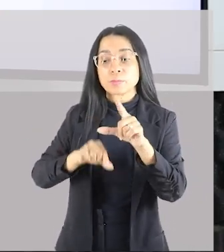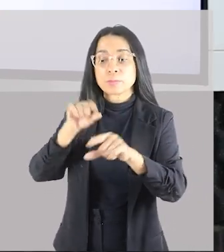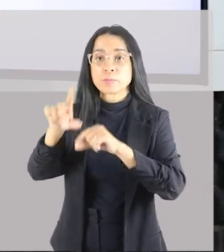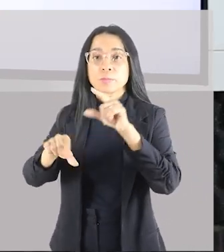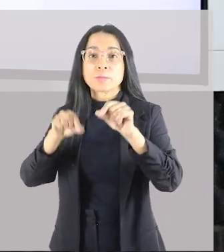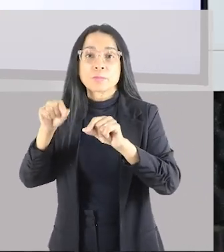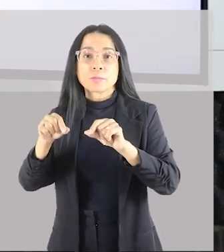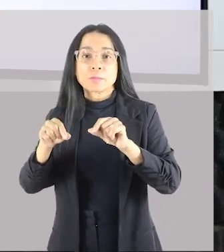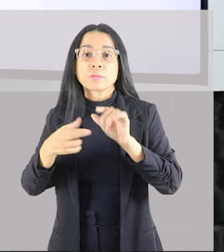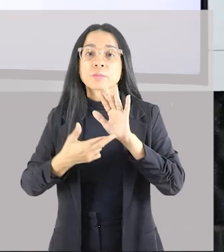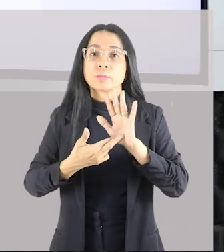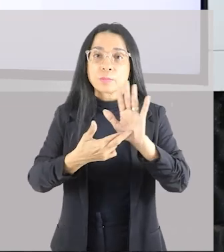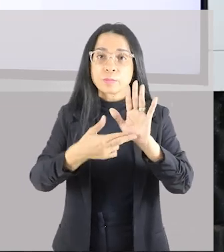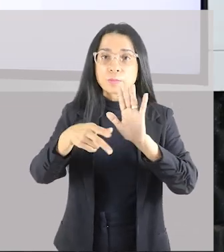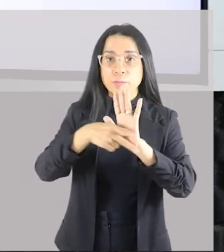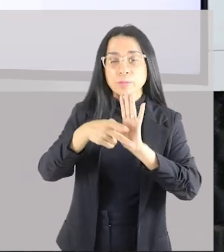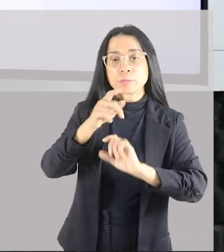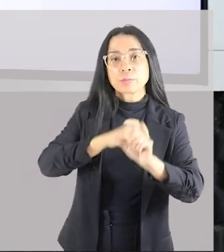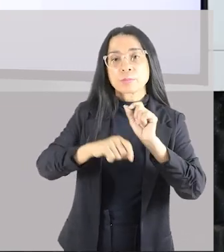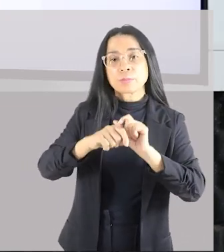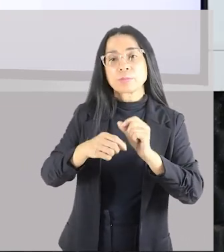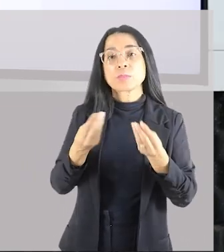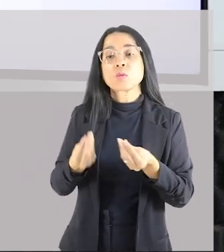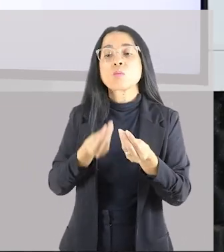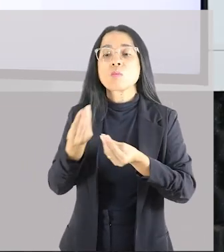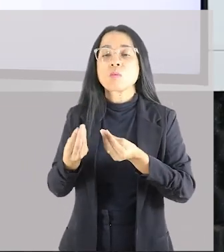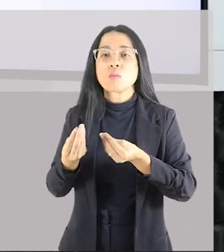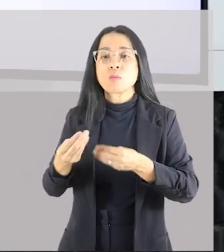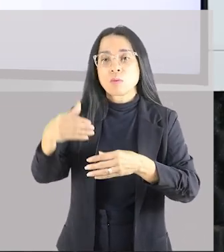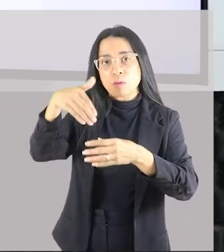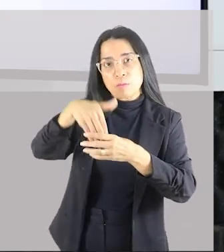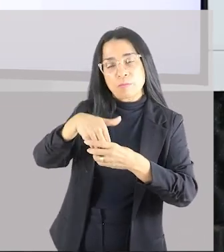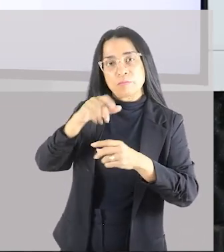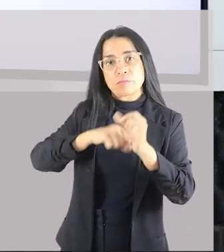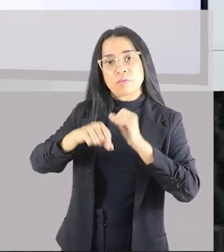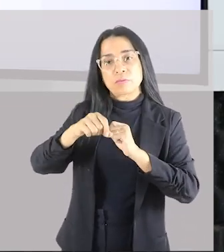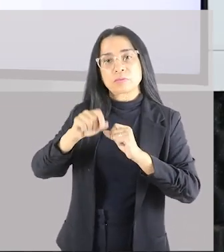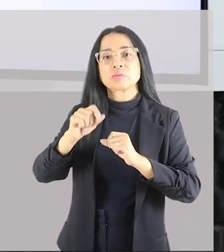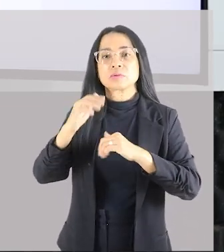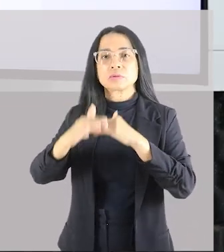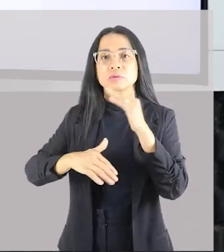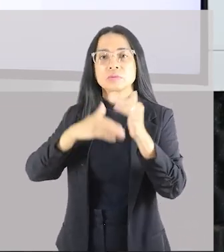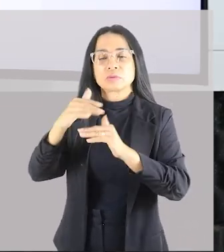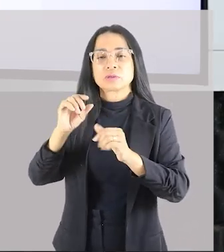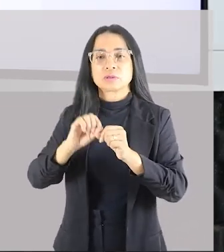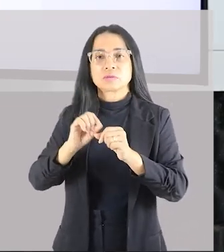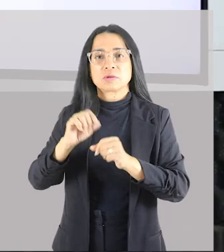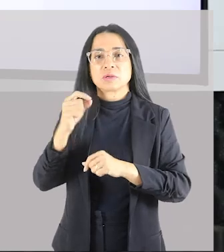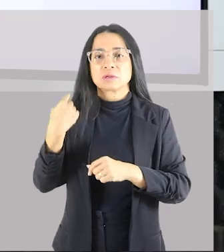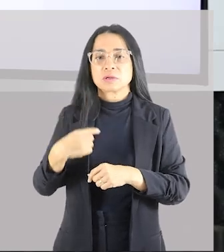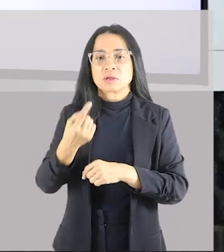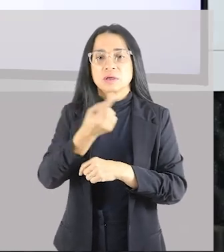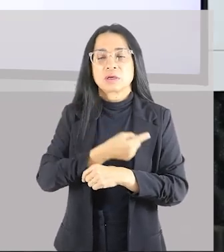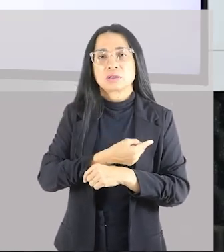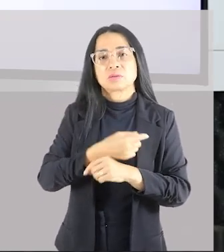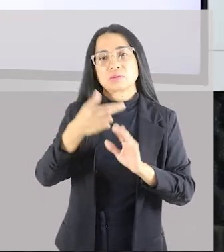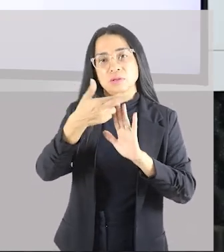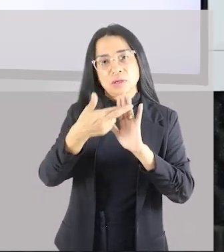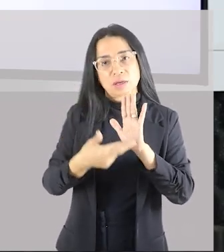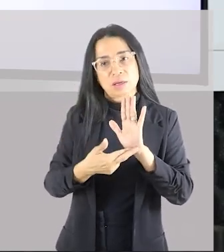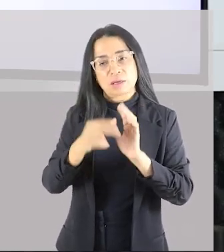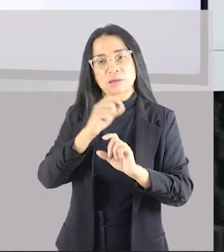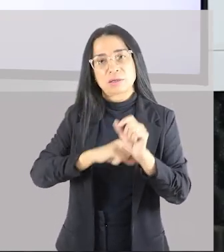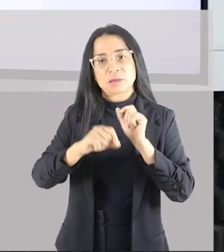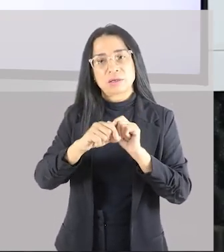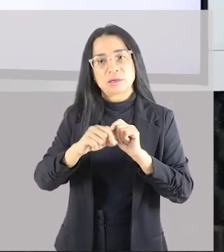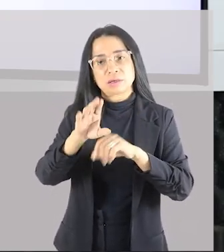seus representantes por meio do voto. E aí esse processo fez com que a nossa norma maior, a nossa